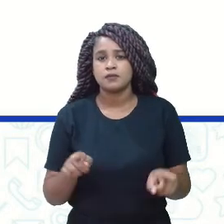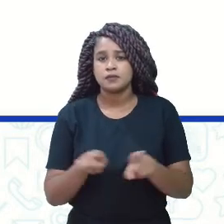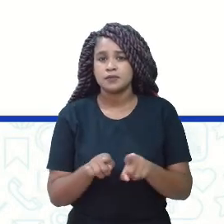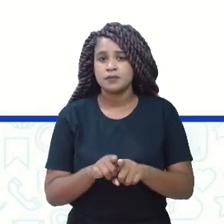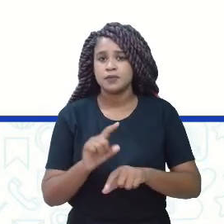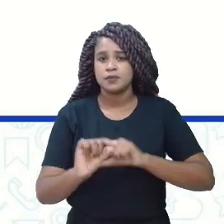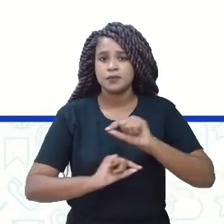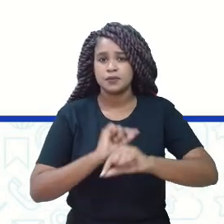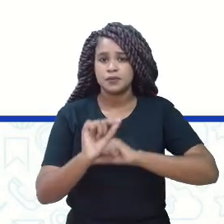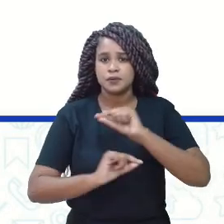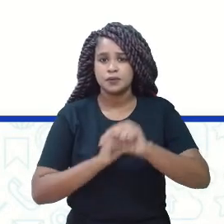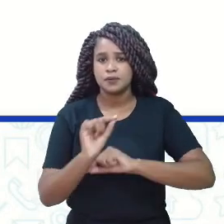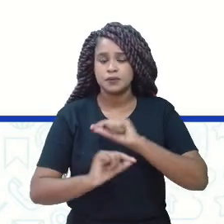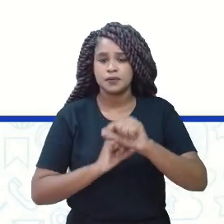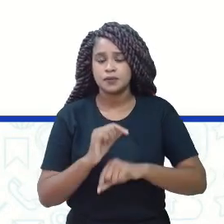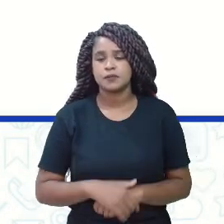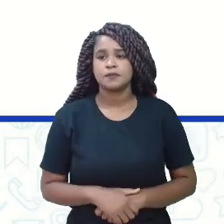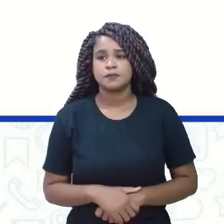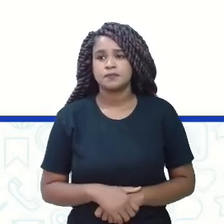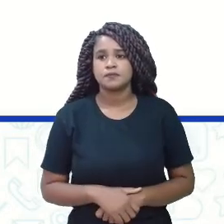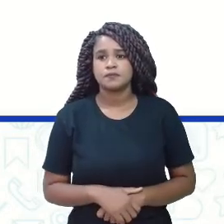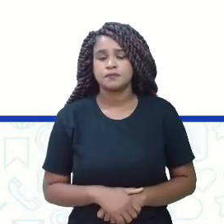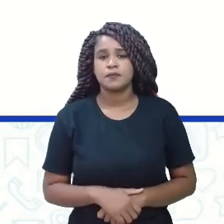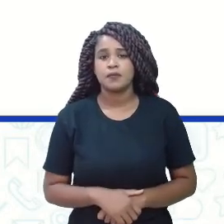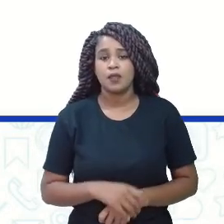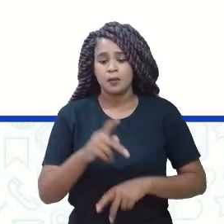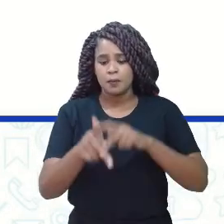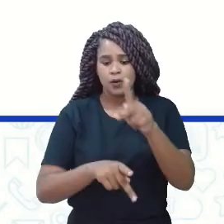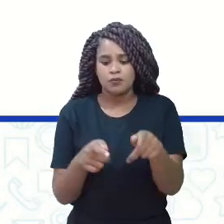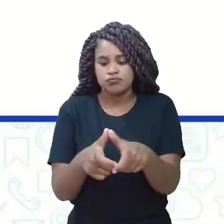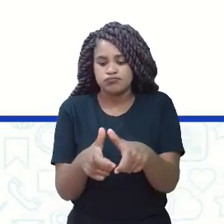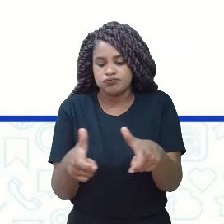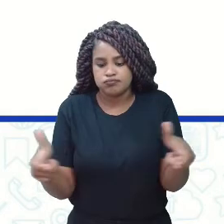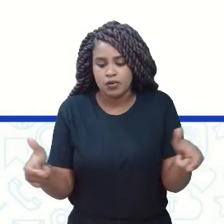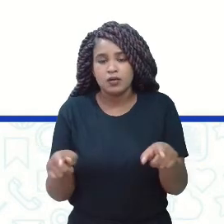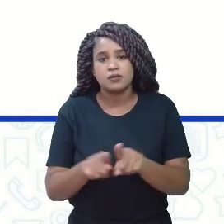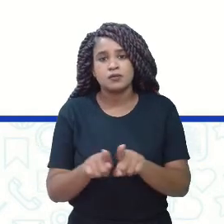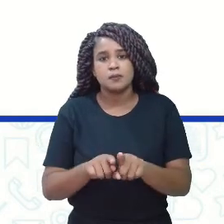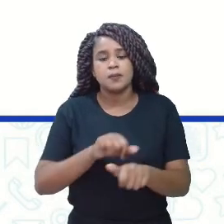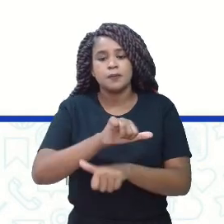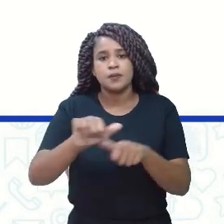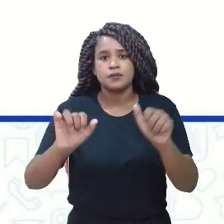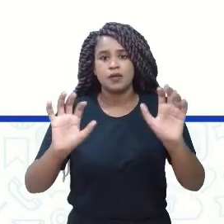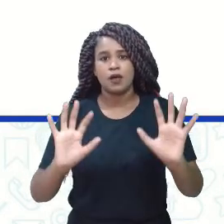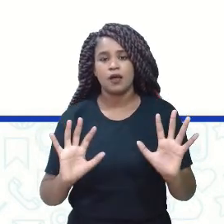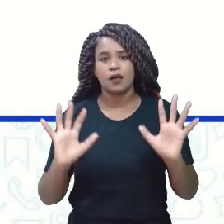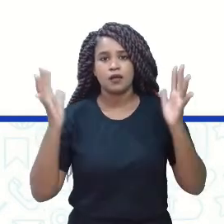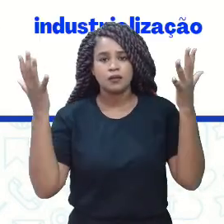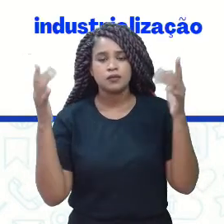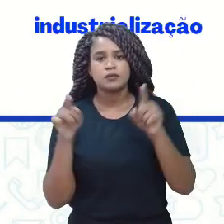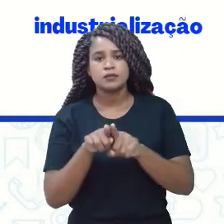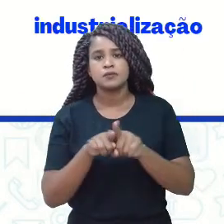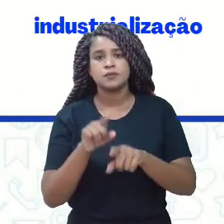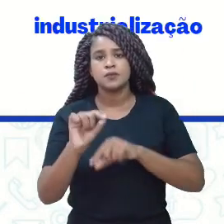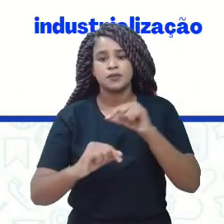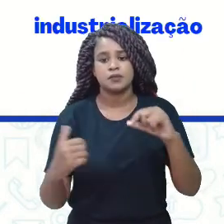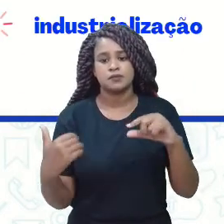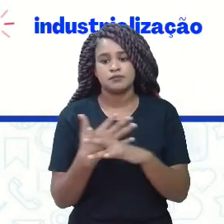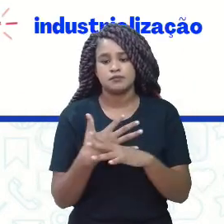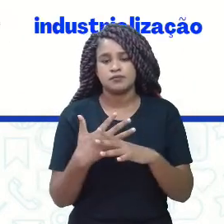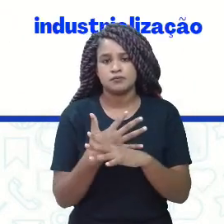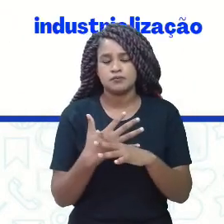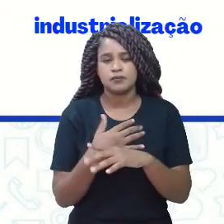crescimento populacional também, as mudanças climáticas, a urbanização